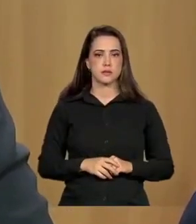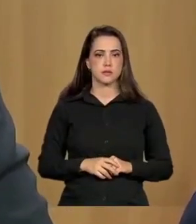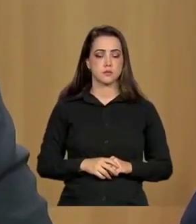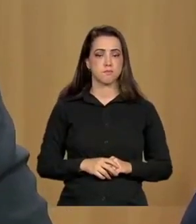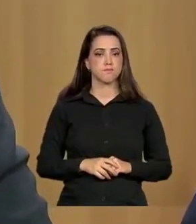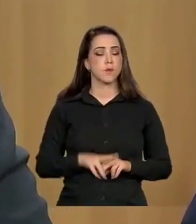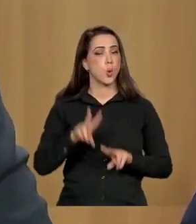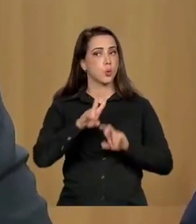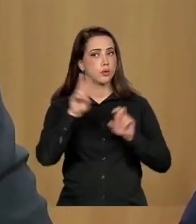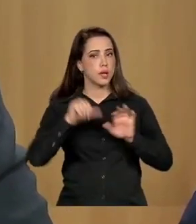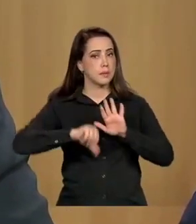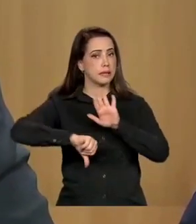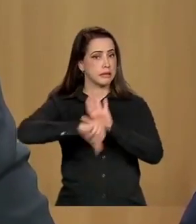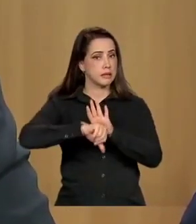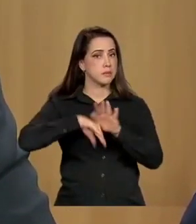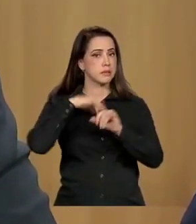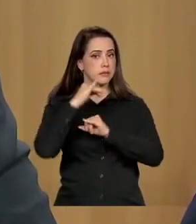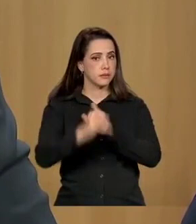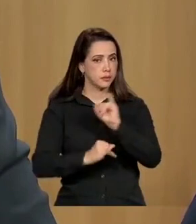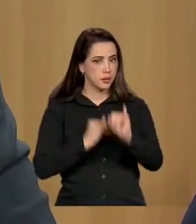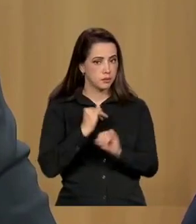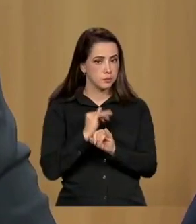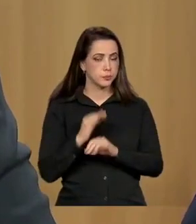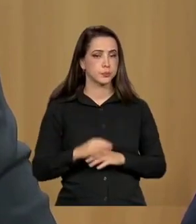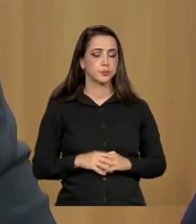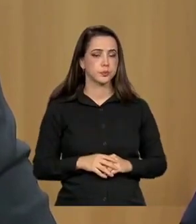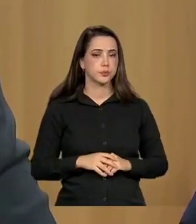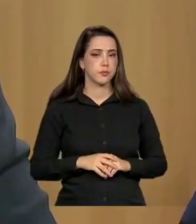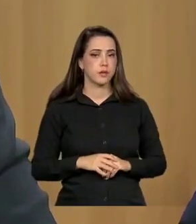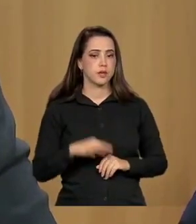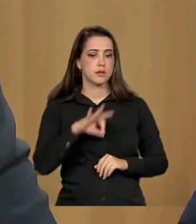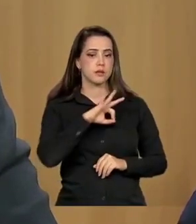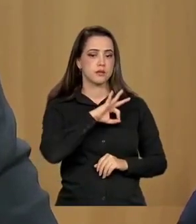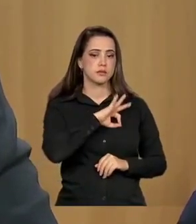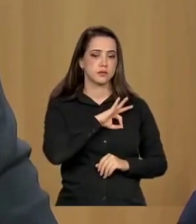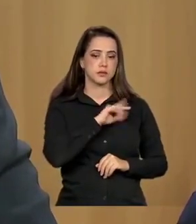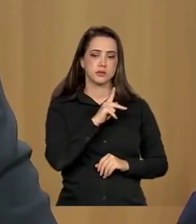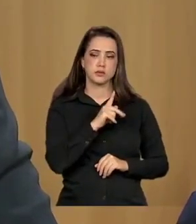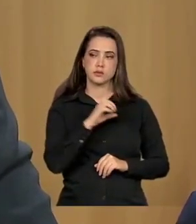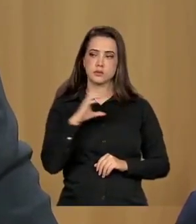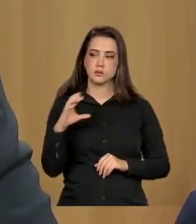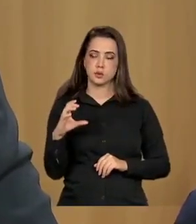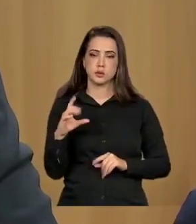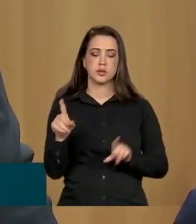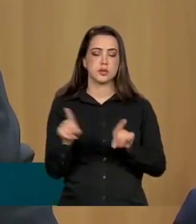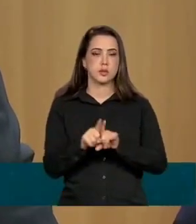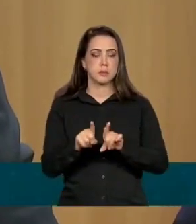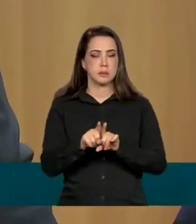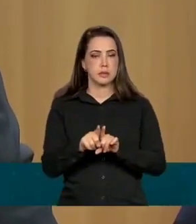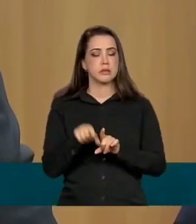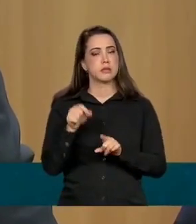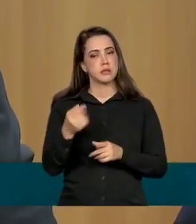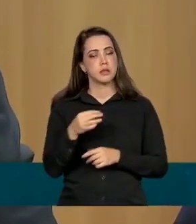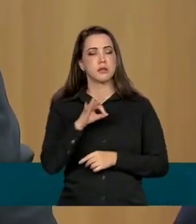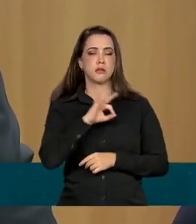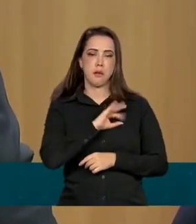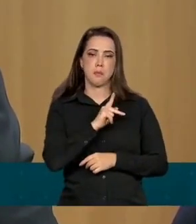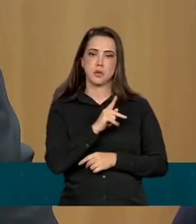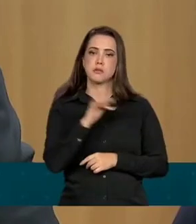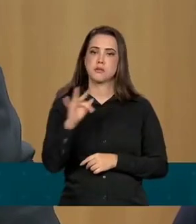de crimes cibernéticos das polícias civis e também, claro, da Polícia